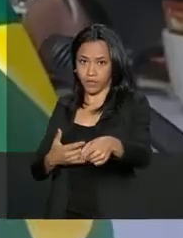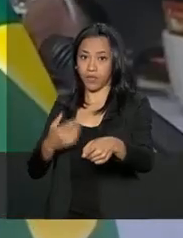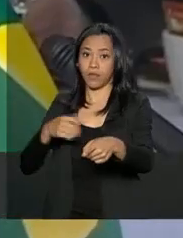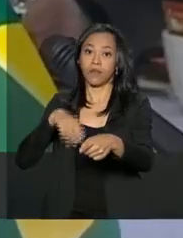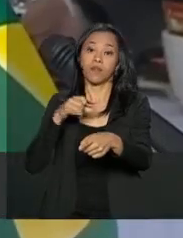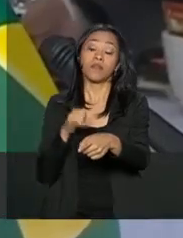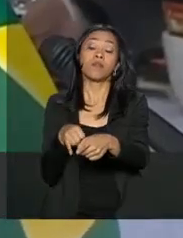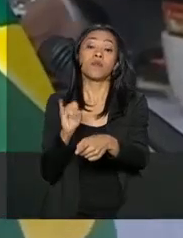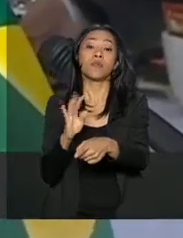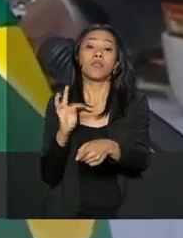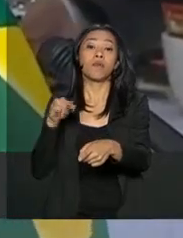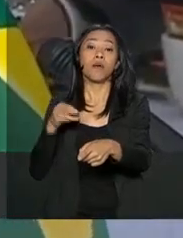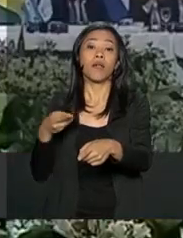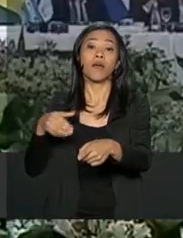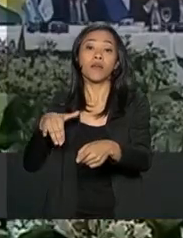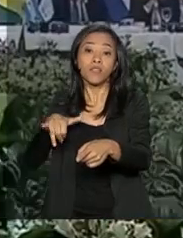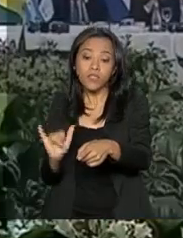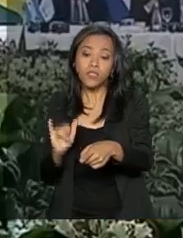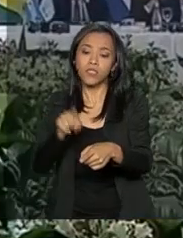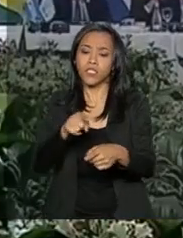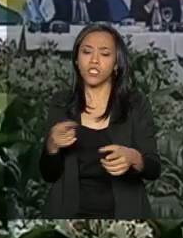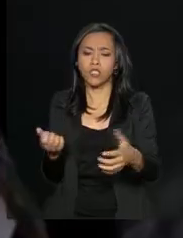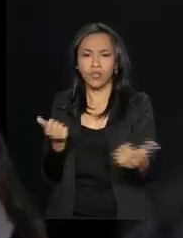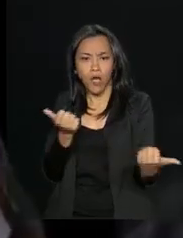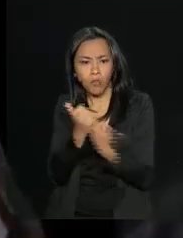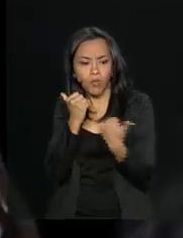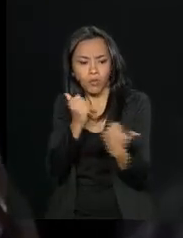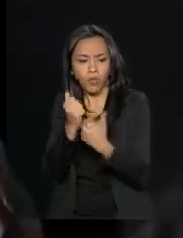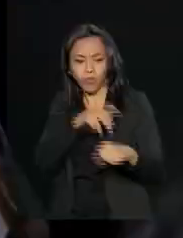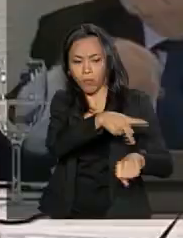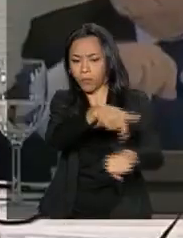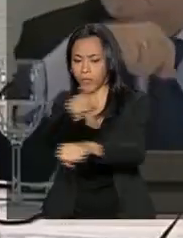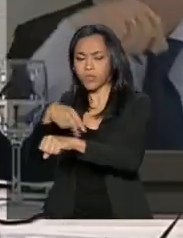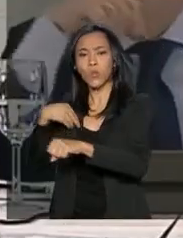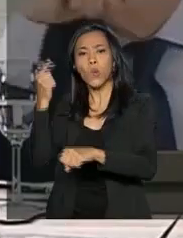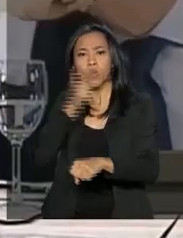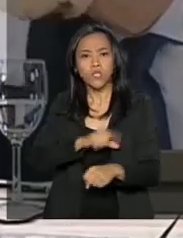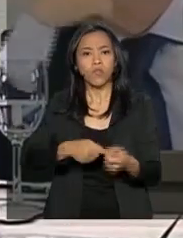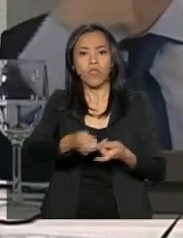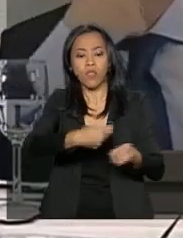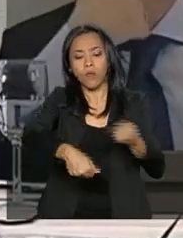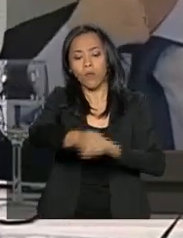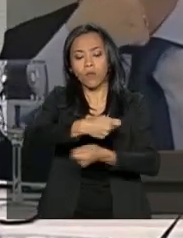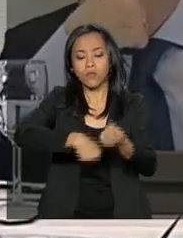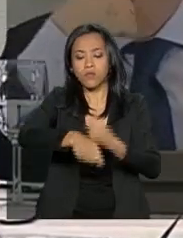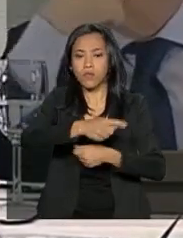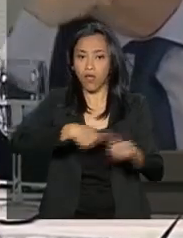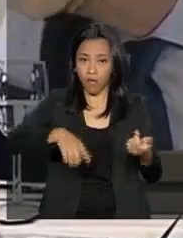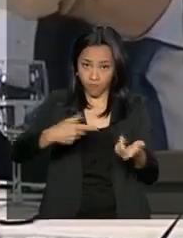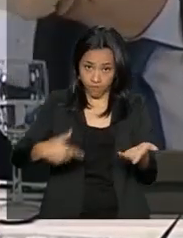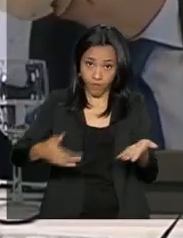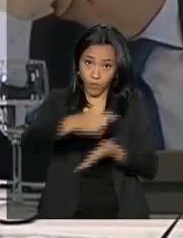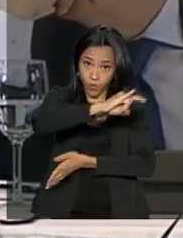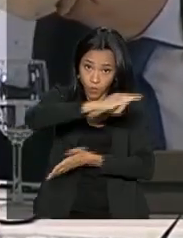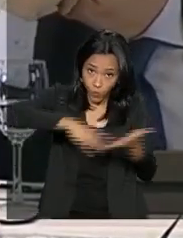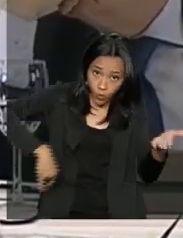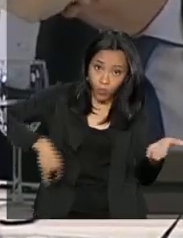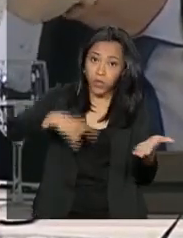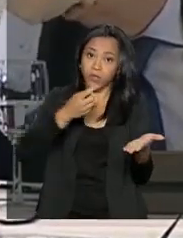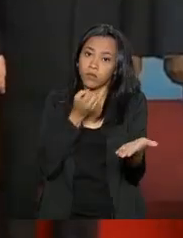uruguai o brasil conseguiu junto com os demais sócios concluir a negociação em torno do protocolo de boas práticas regulatórias